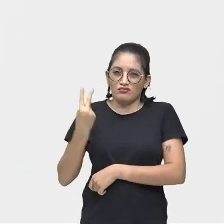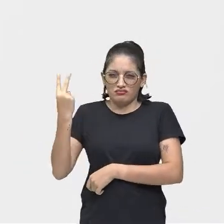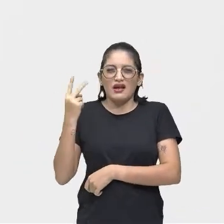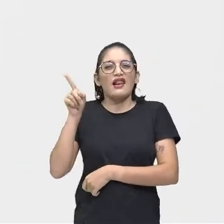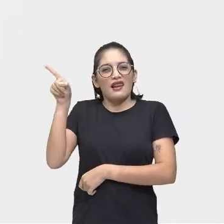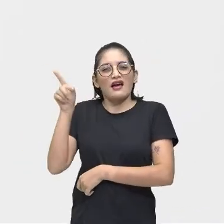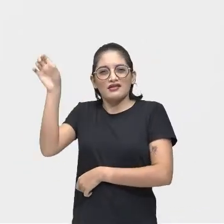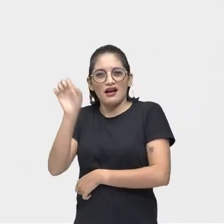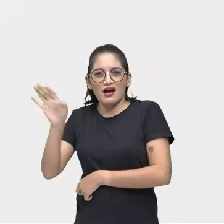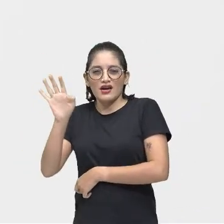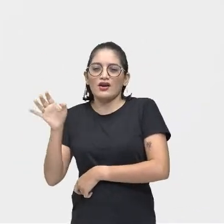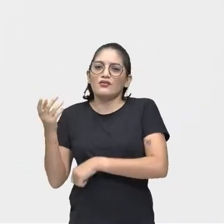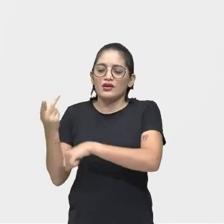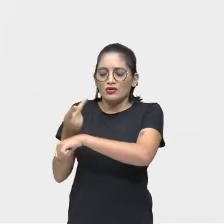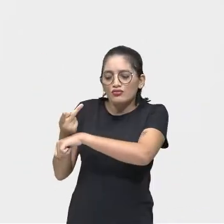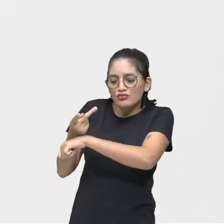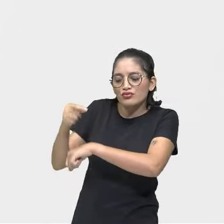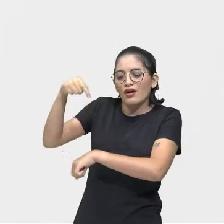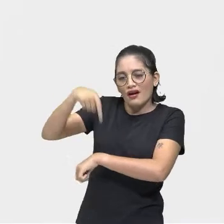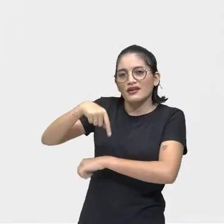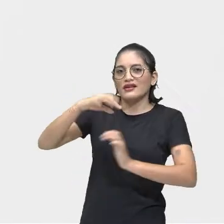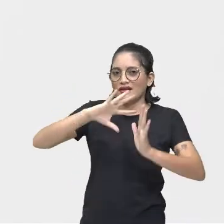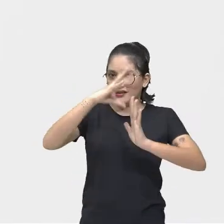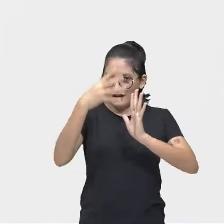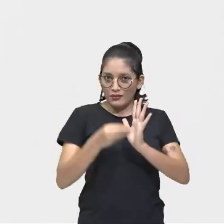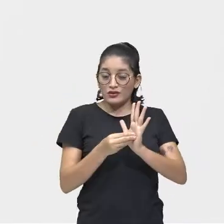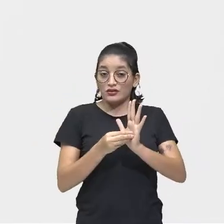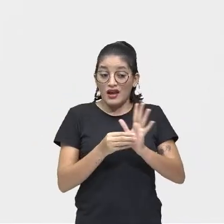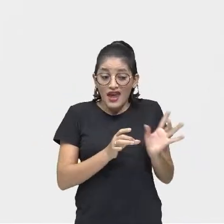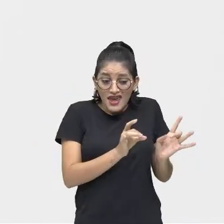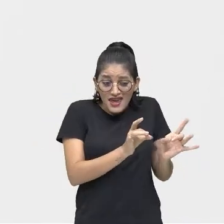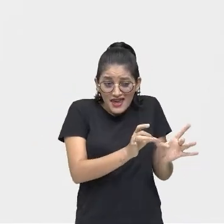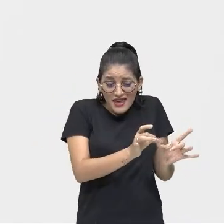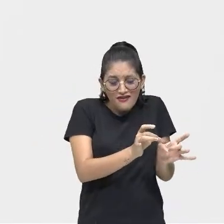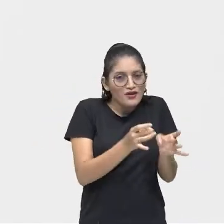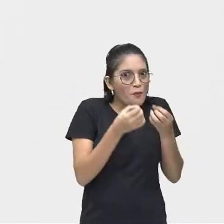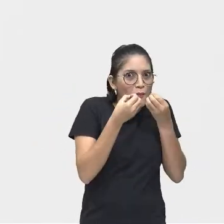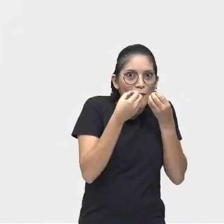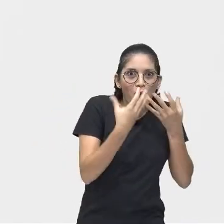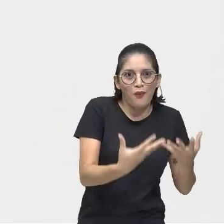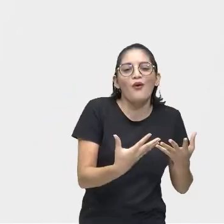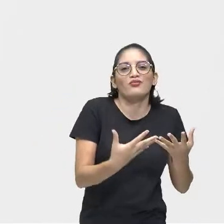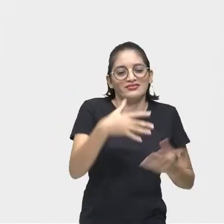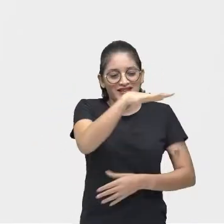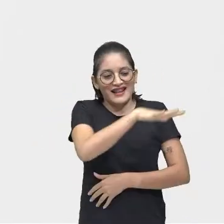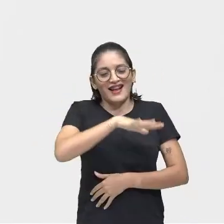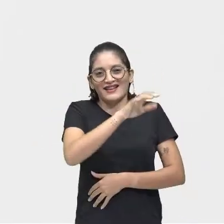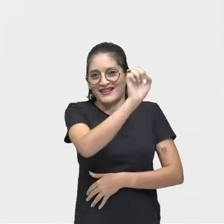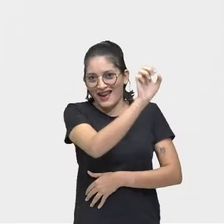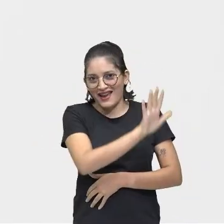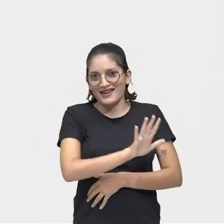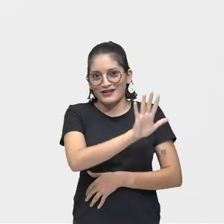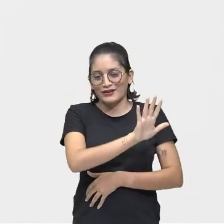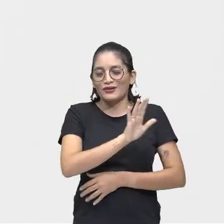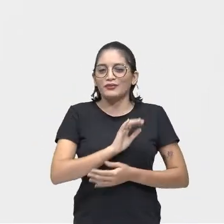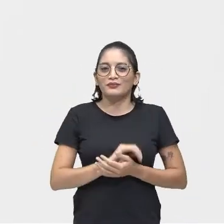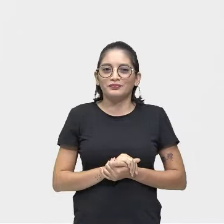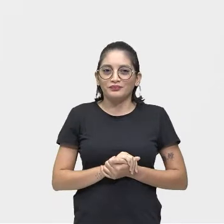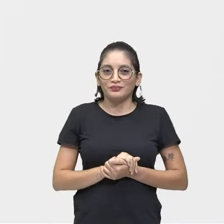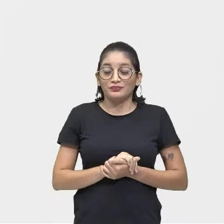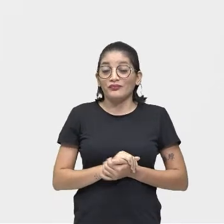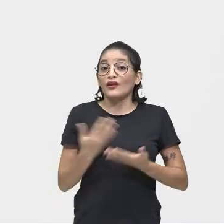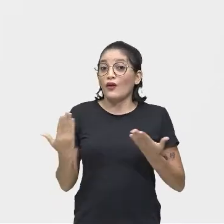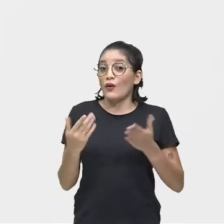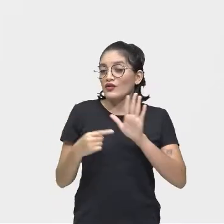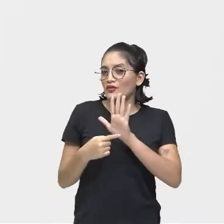eram exploradas na Amazônia e vendidas por um preço muito bom no território europeu. A gente está vendo aqui uma